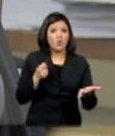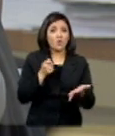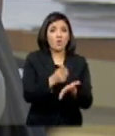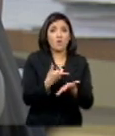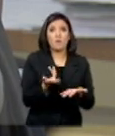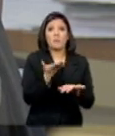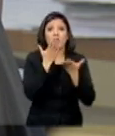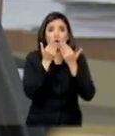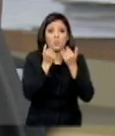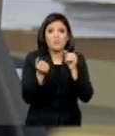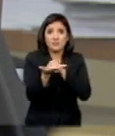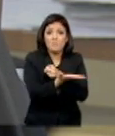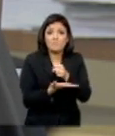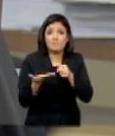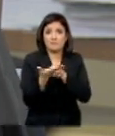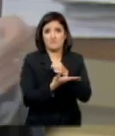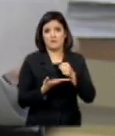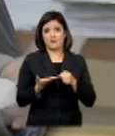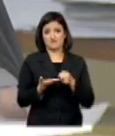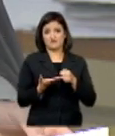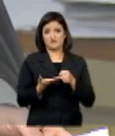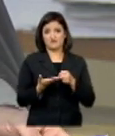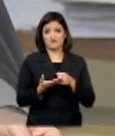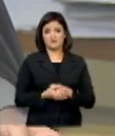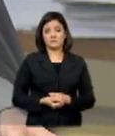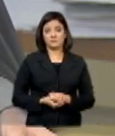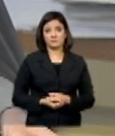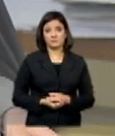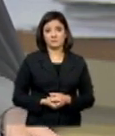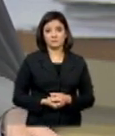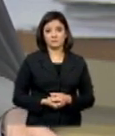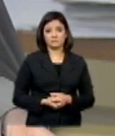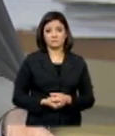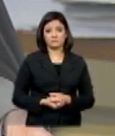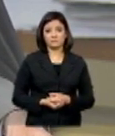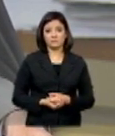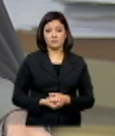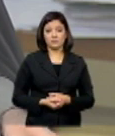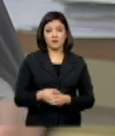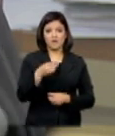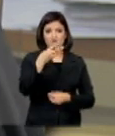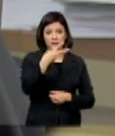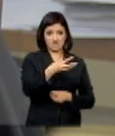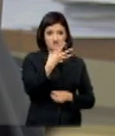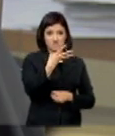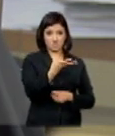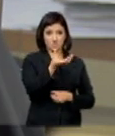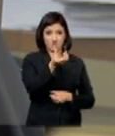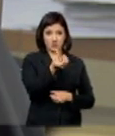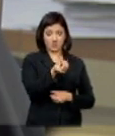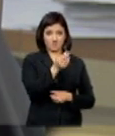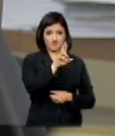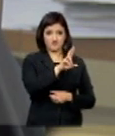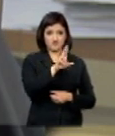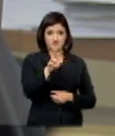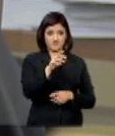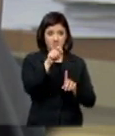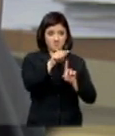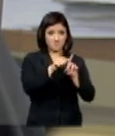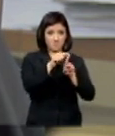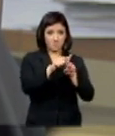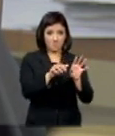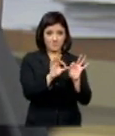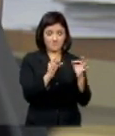bens com menos de 346 per capta por mês na zona